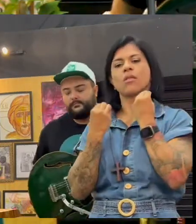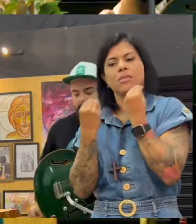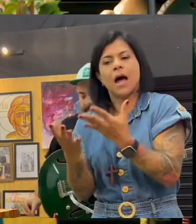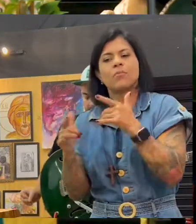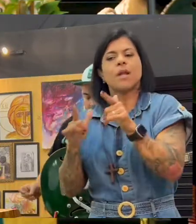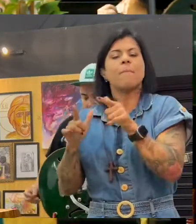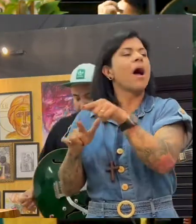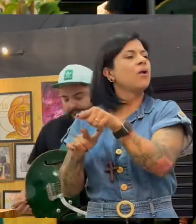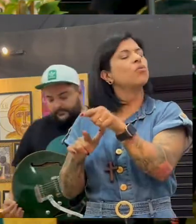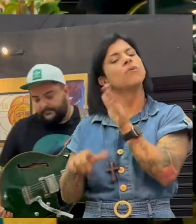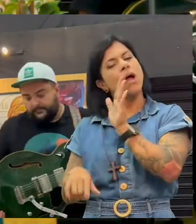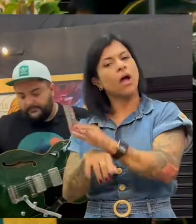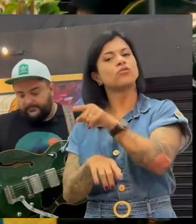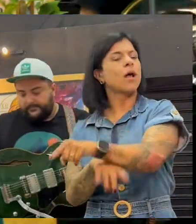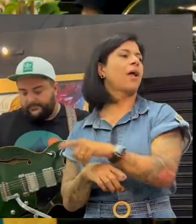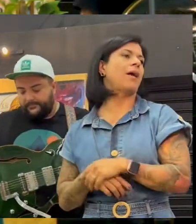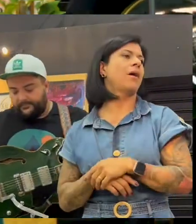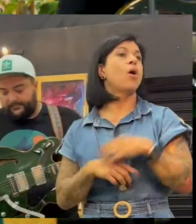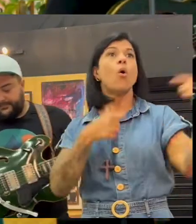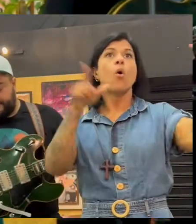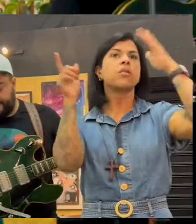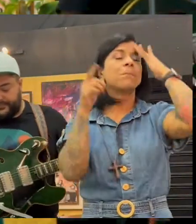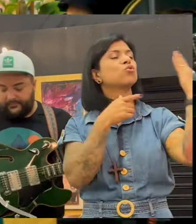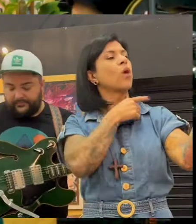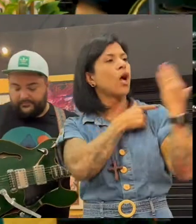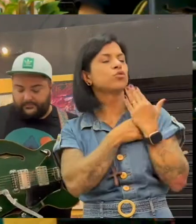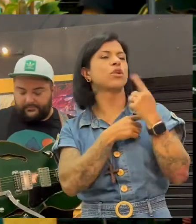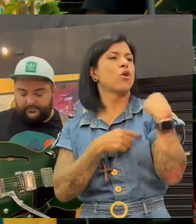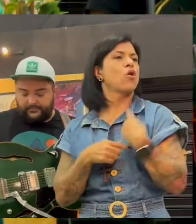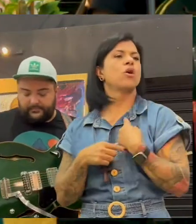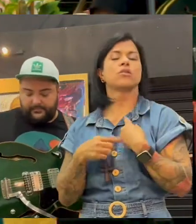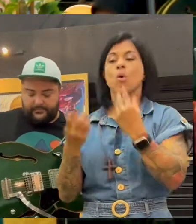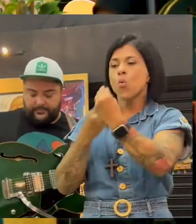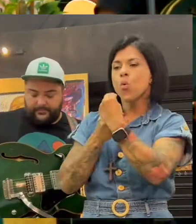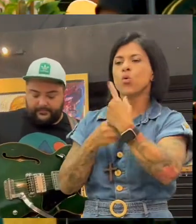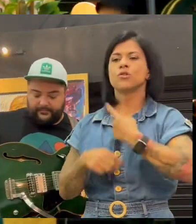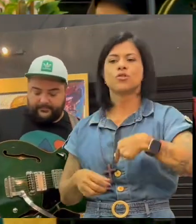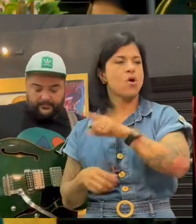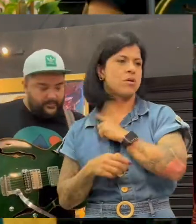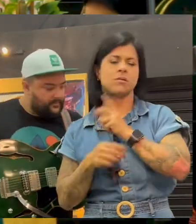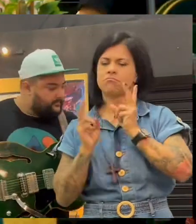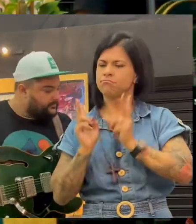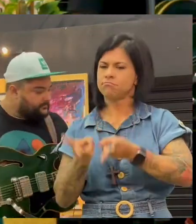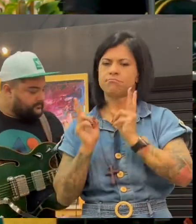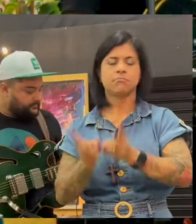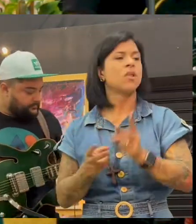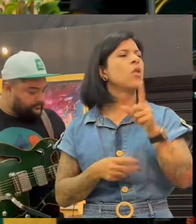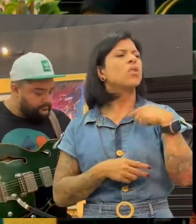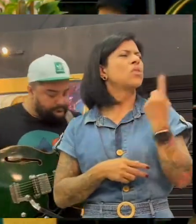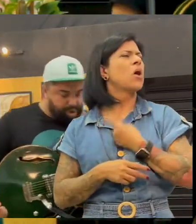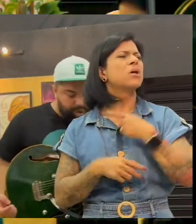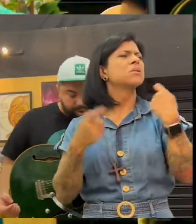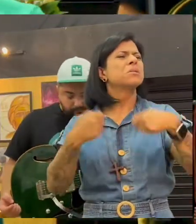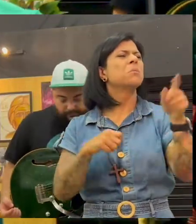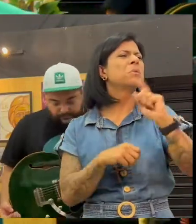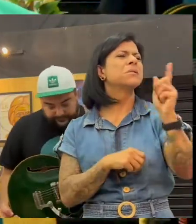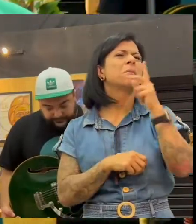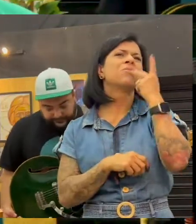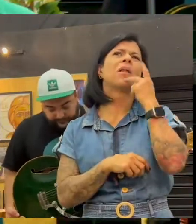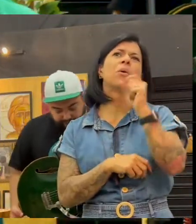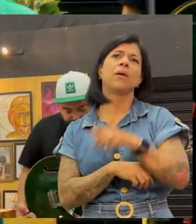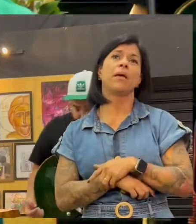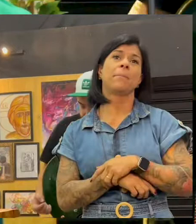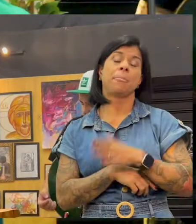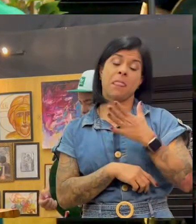dedicar e cuidar de nós para que sobrevivermos, estarmos adultos e vivermos. Não é tipo assim, a gente enxergar os nossos filhos, ah, estou cuidando dele aí